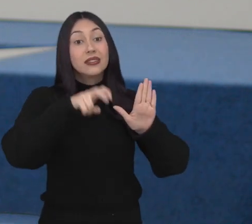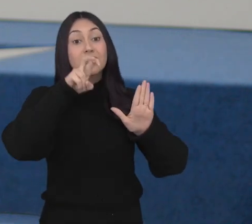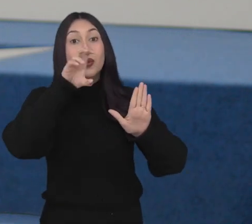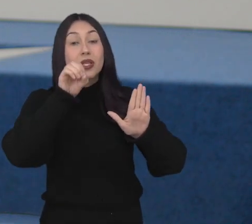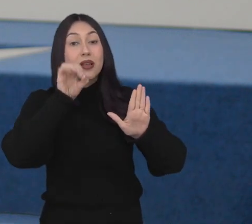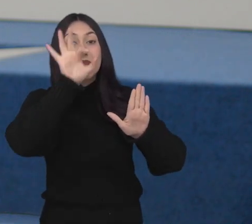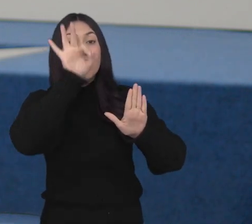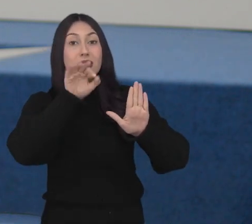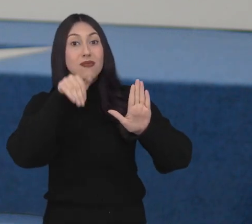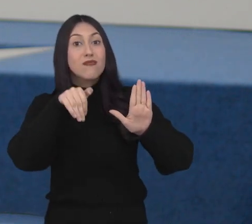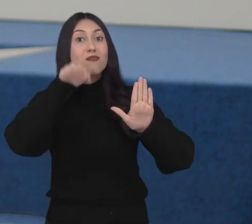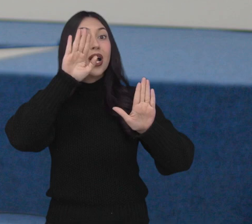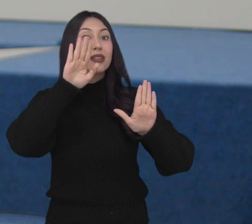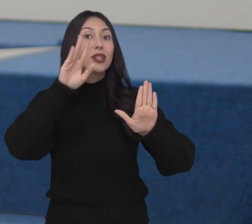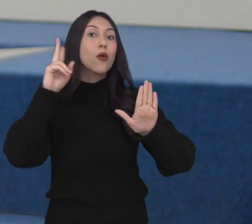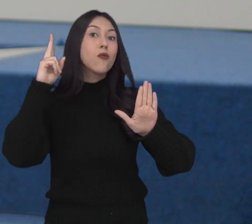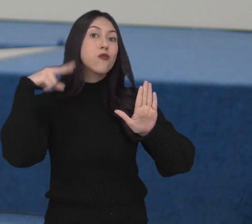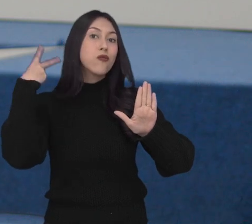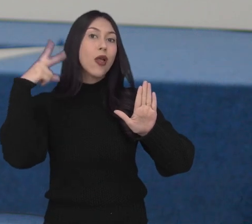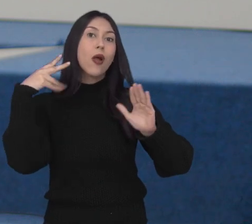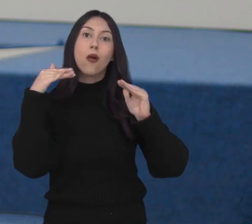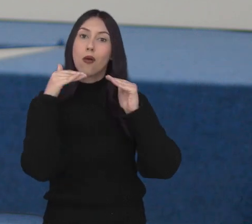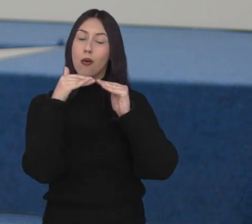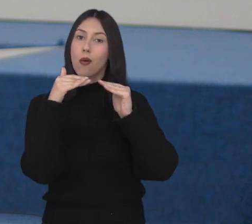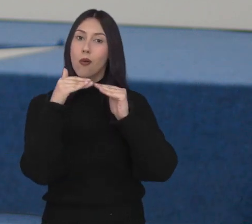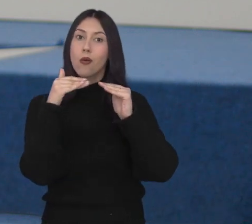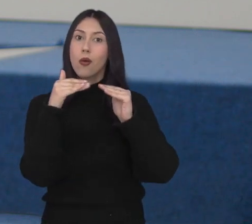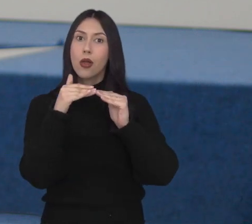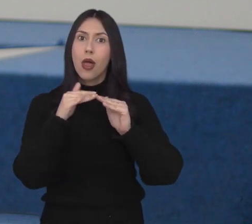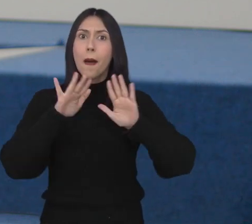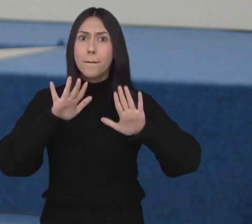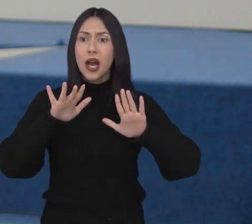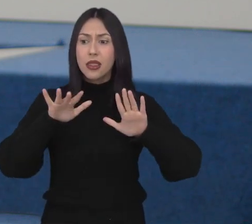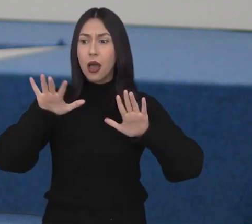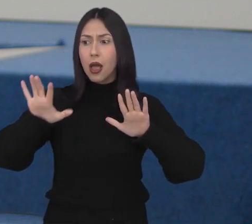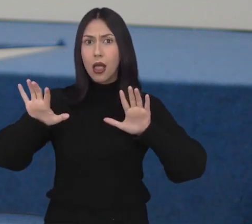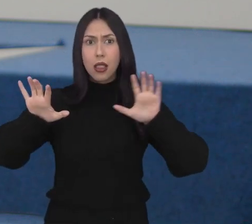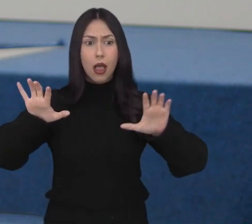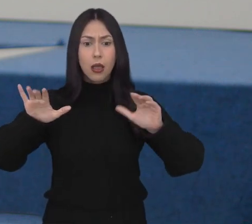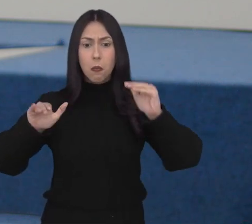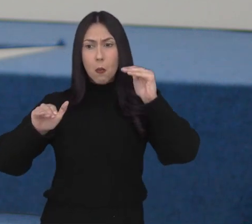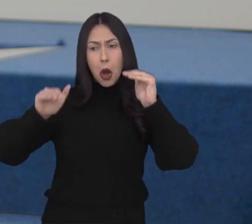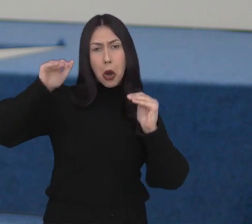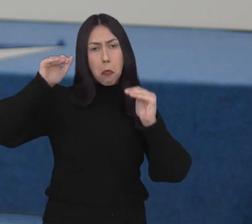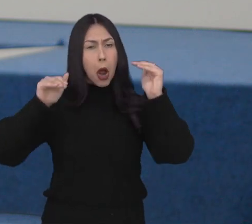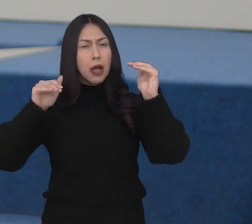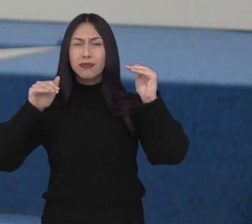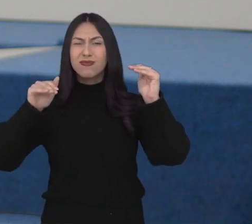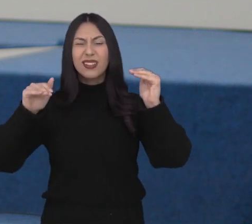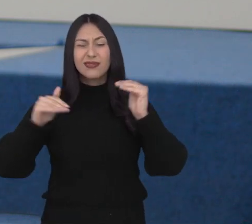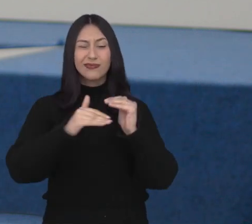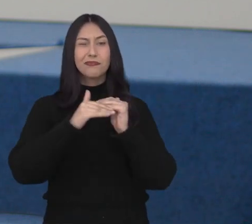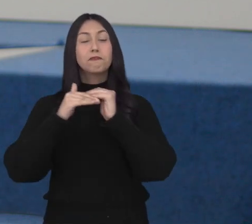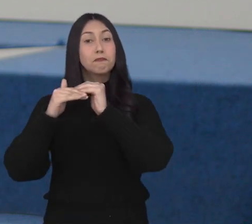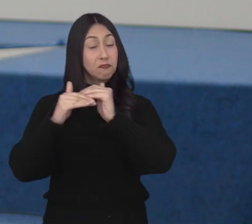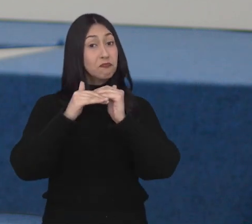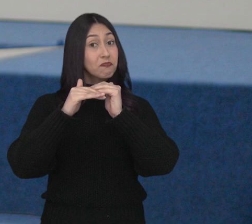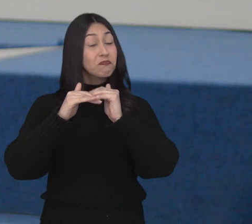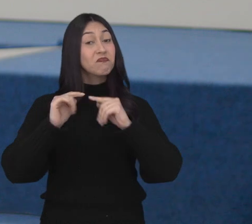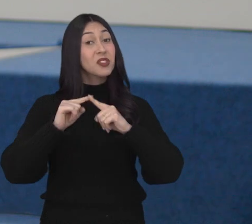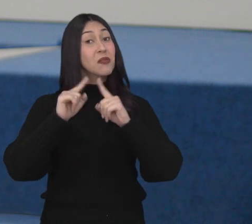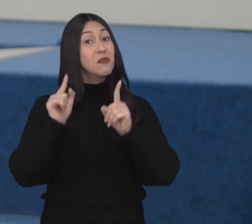a lei complementar precisa da aprovação da maioria absoluta da Câmara. E não há hierarquia entre